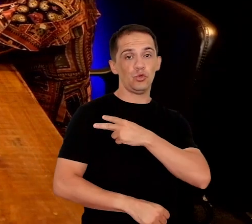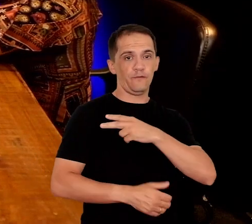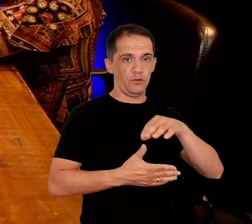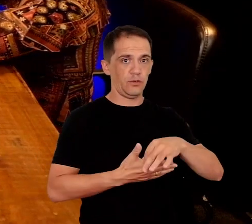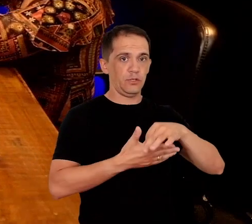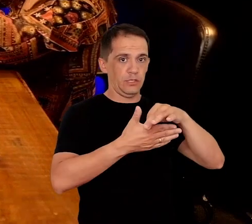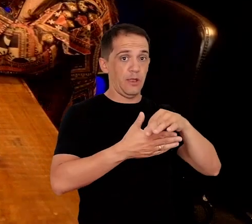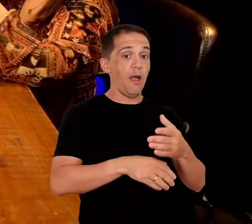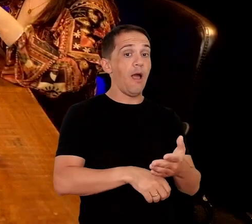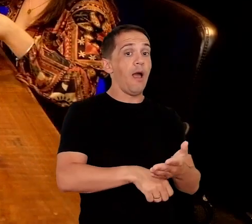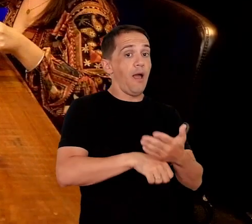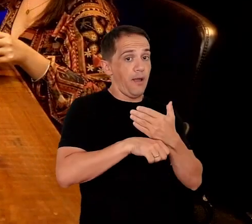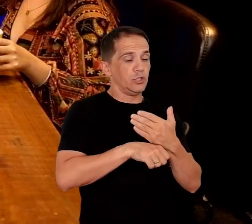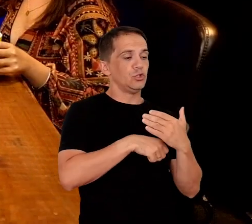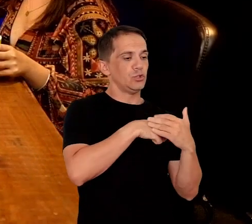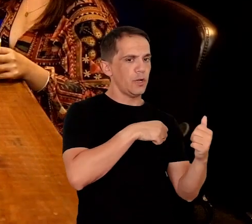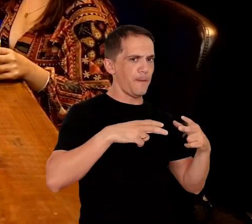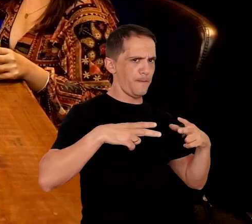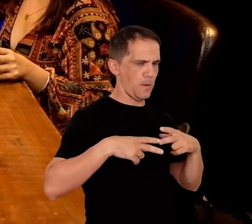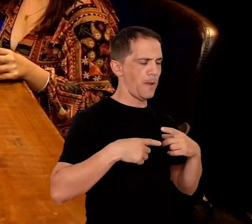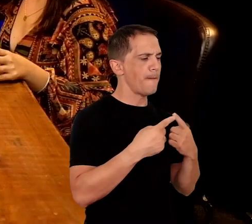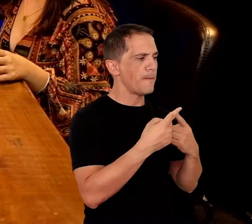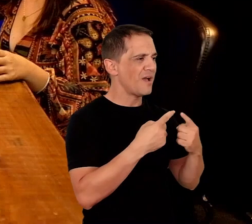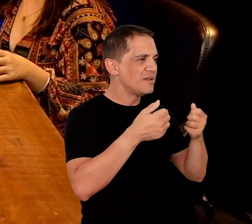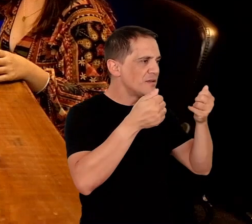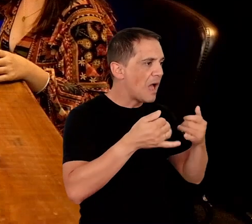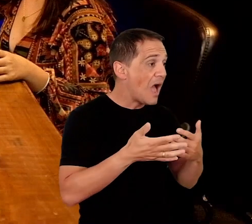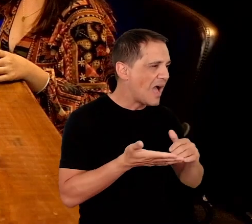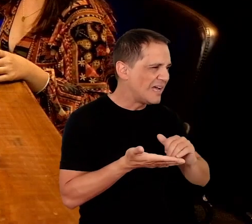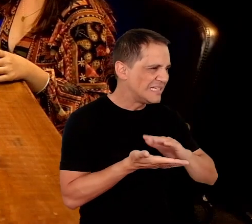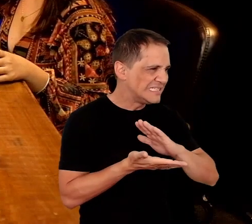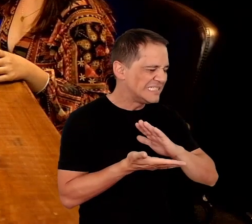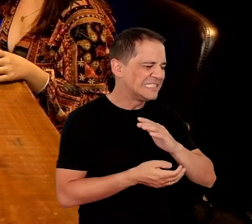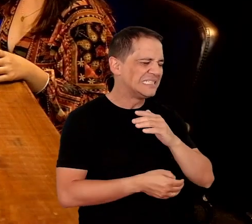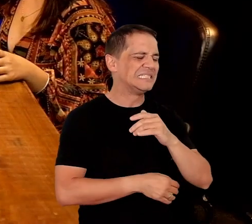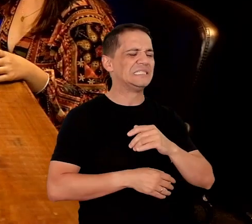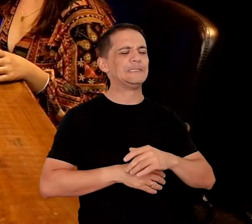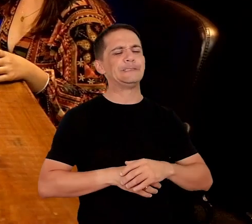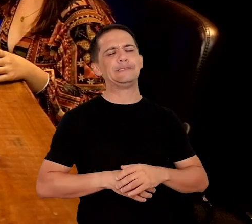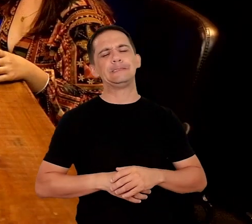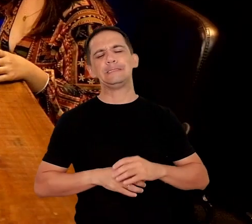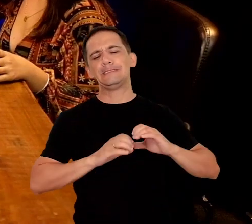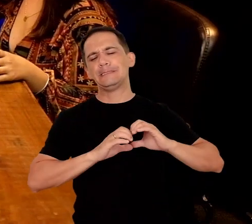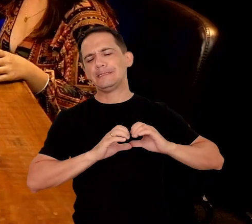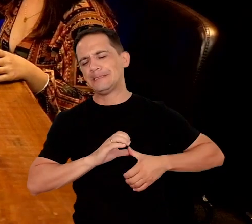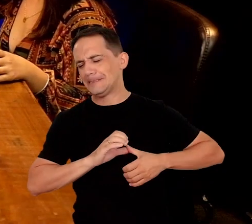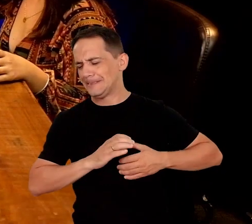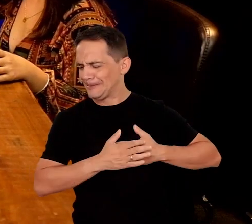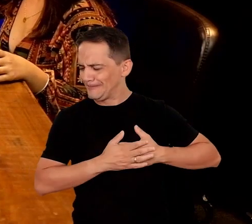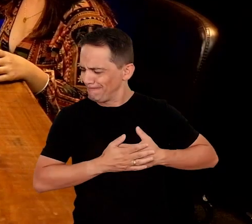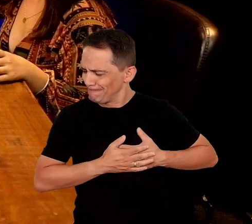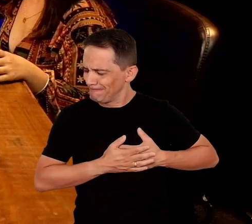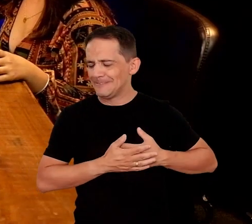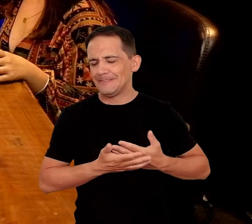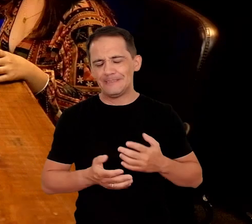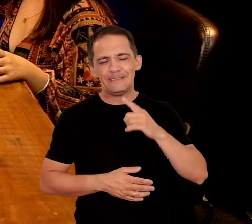reunião de desligamento. Deve ser já, poxa vida. Já dá aquela dor no coração, mas precisa, né, manter a frieza. Já fizeram várias desse